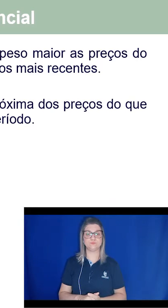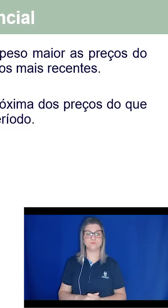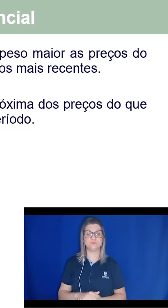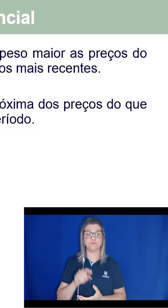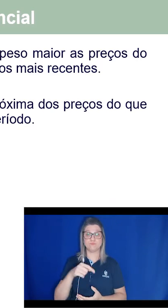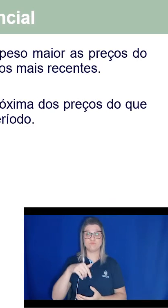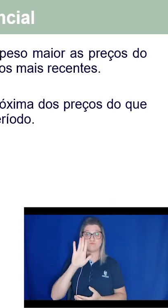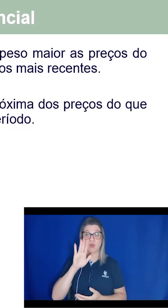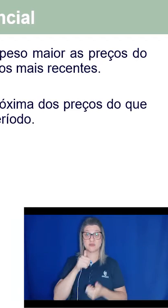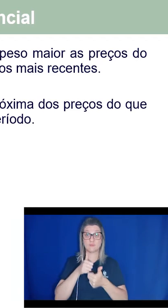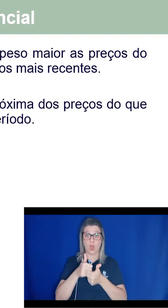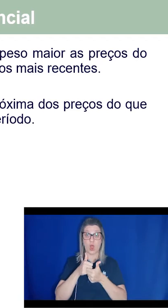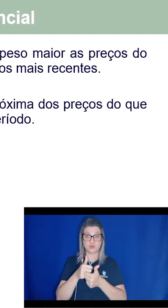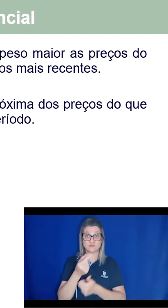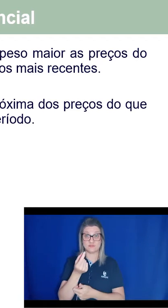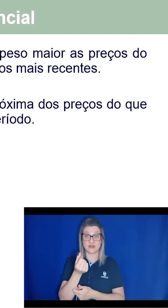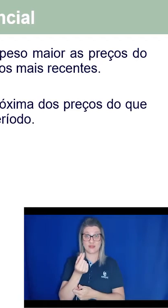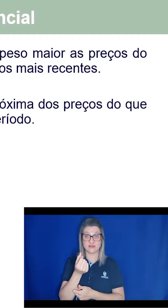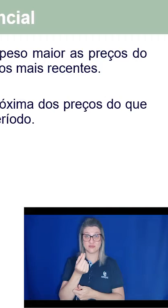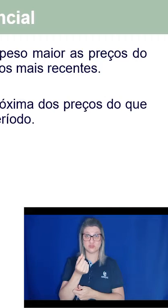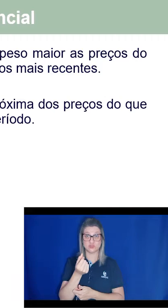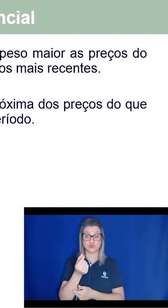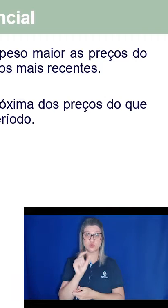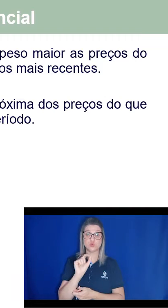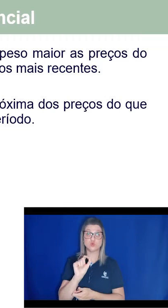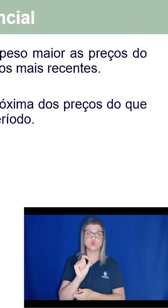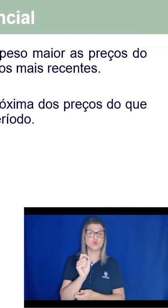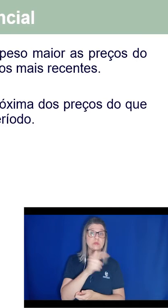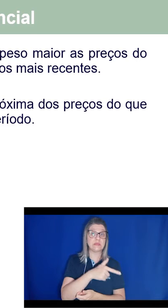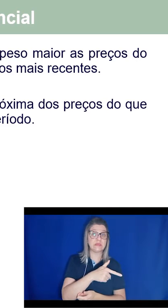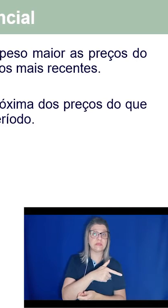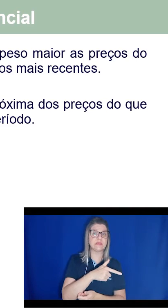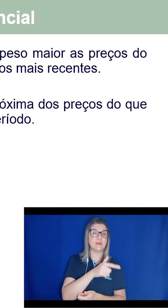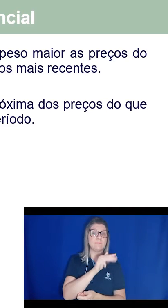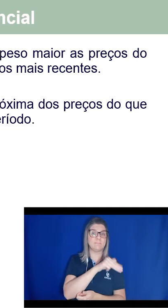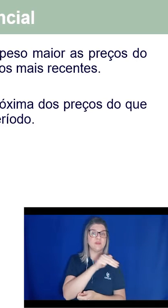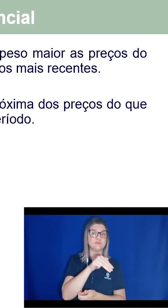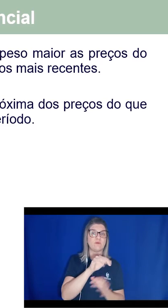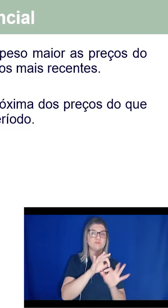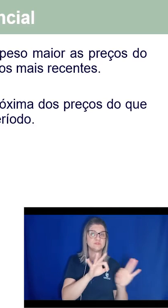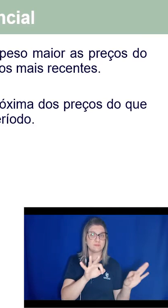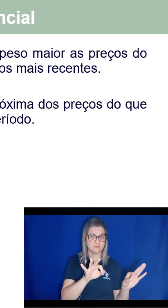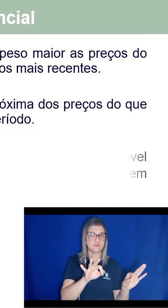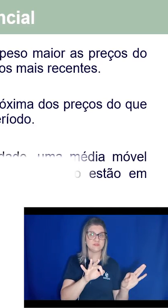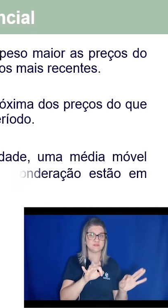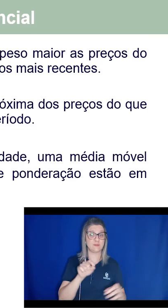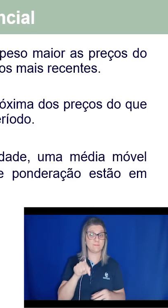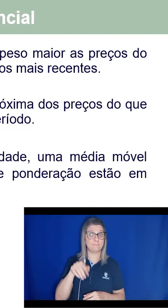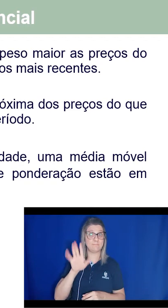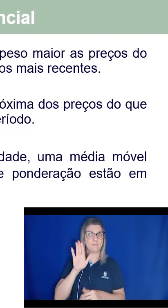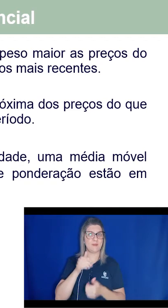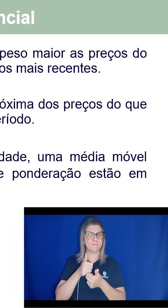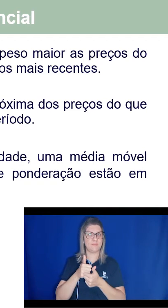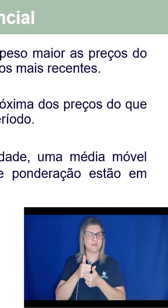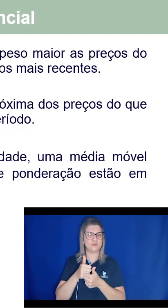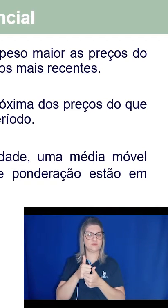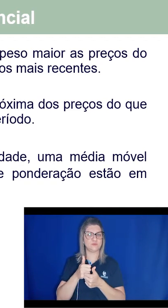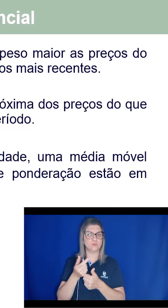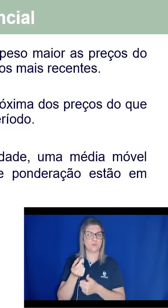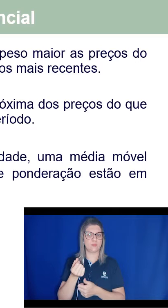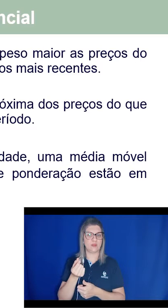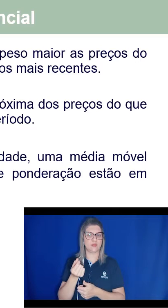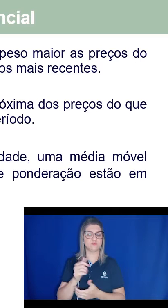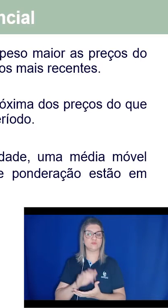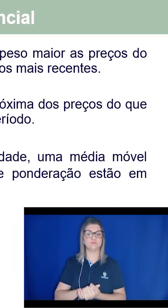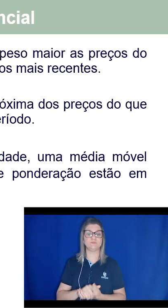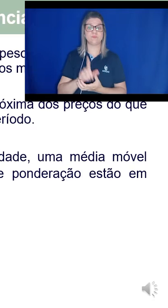mais próxima dos preços do que uma média móvel simples de mesmo período. A média móvel